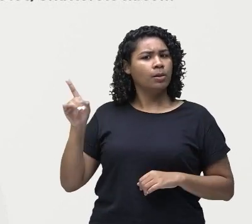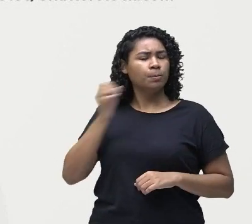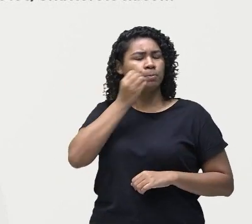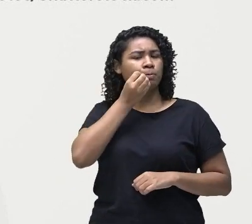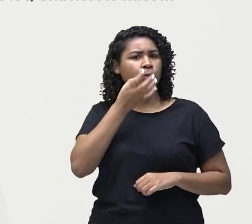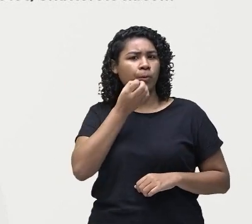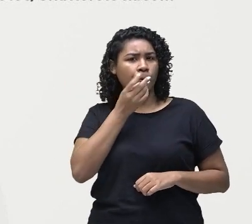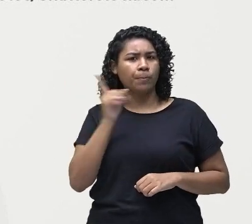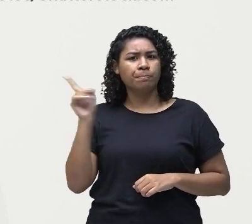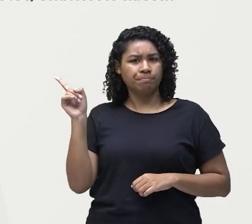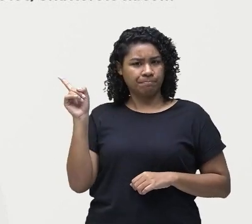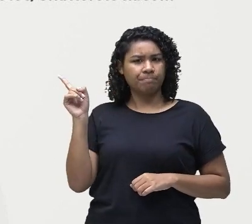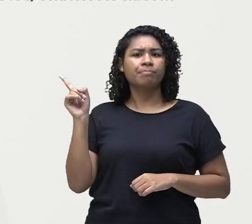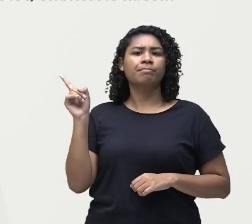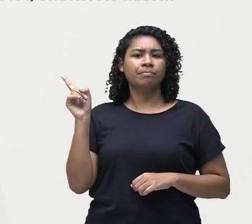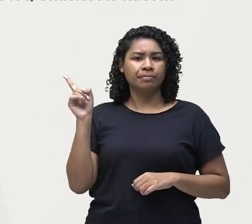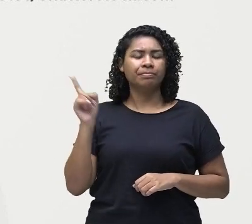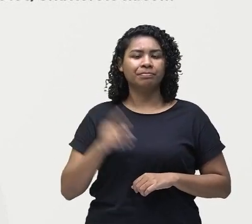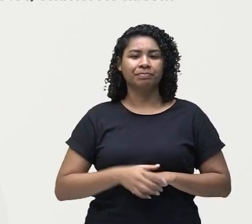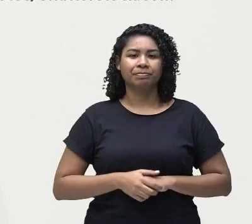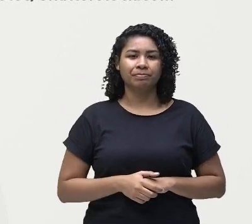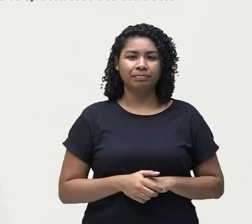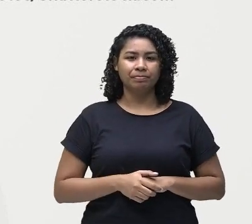é esse que sai,